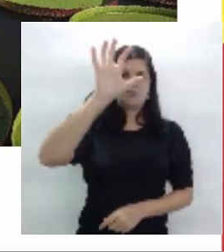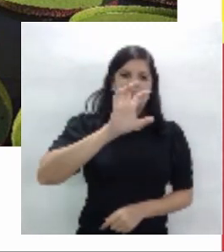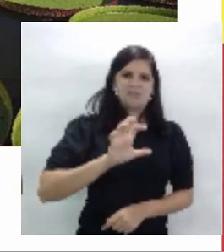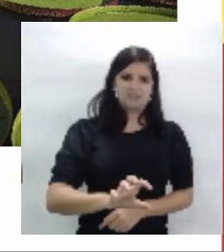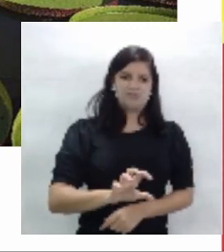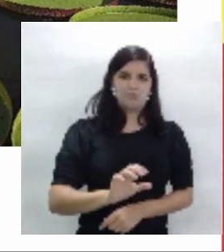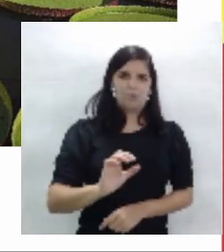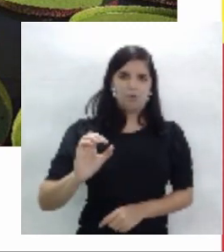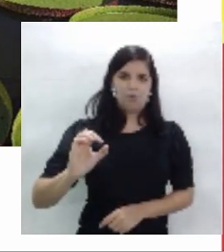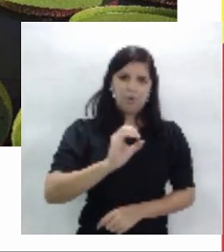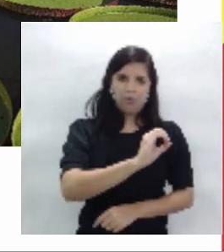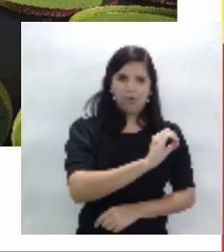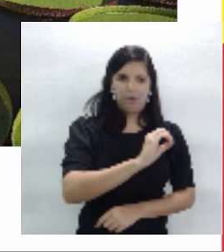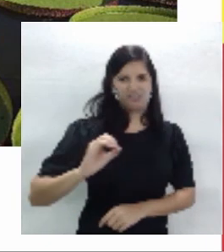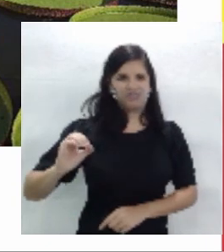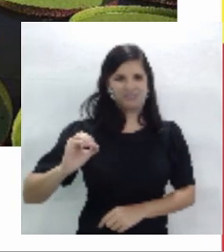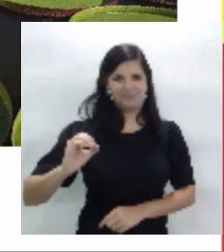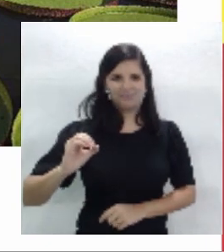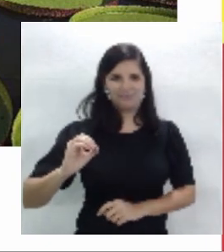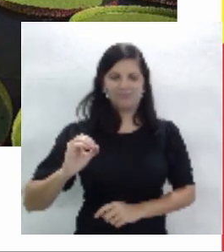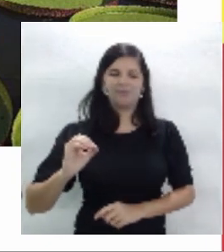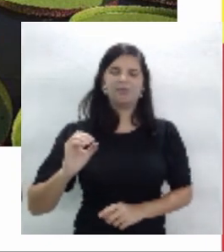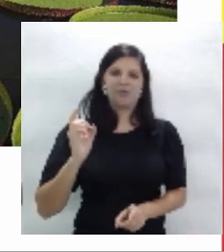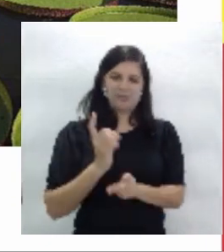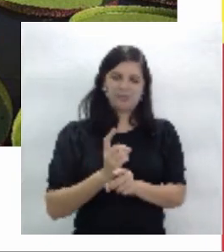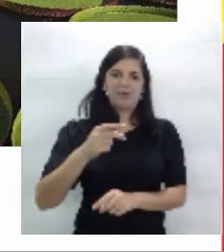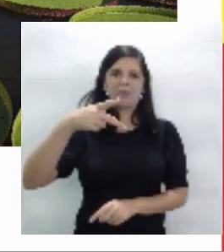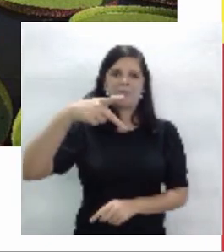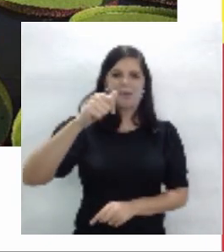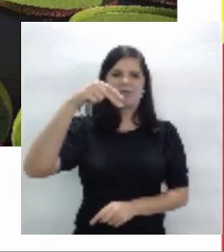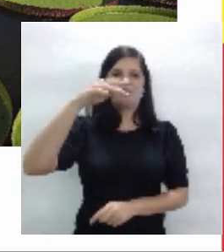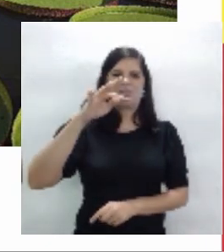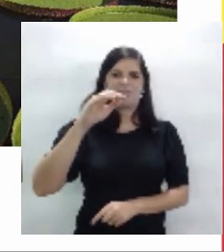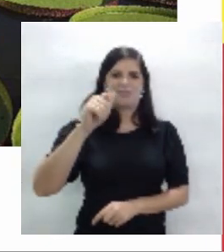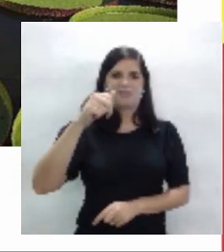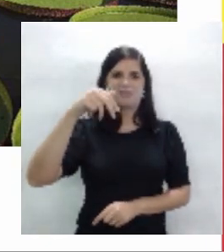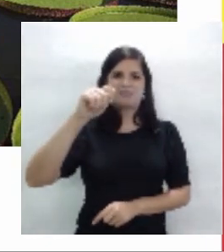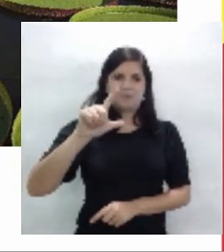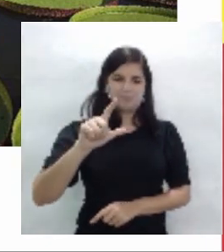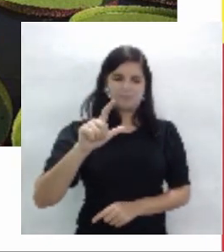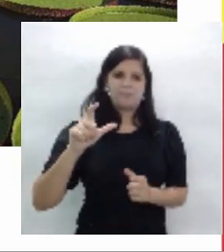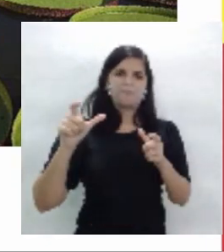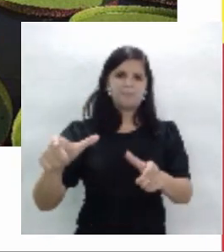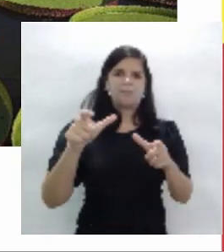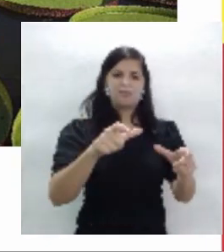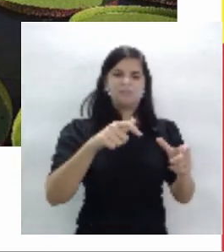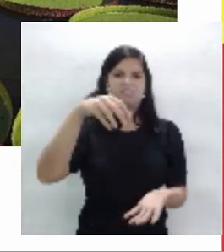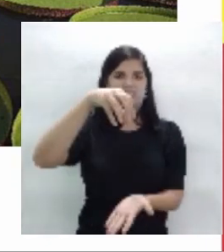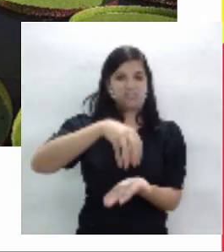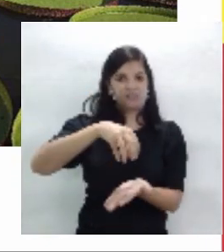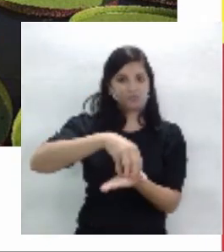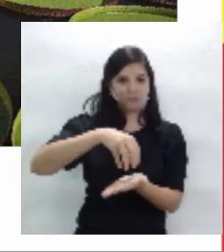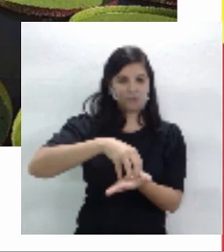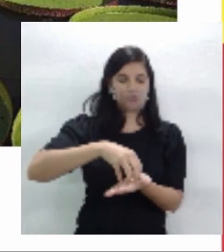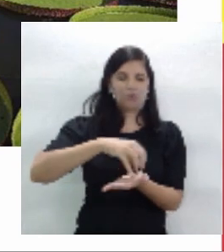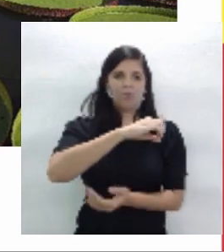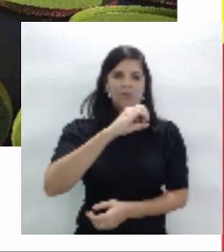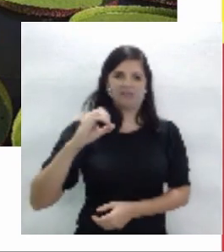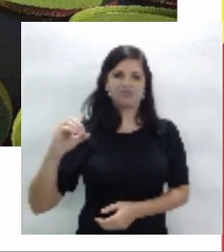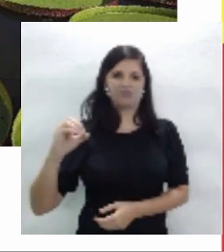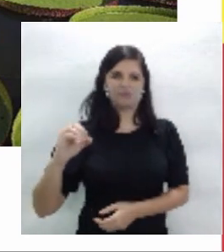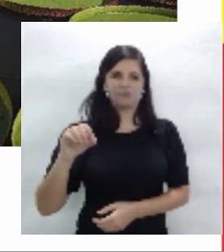país, encontramos um domínio chamado de Pantanal. Localiza-se na região centro-oeste do